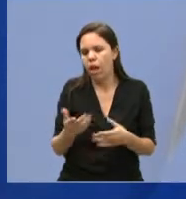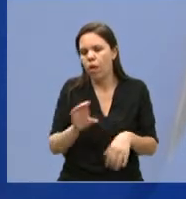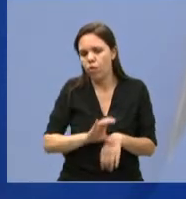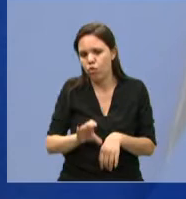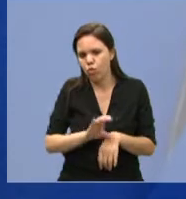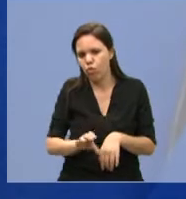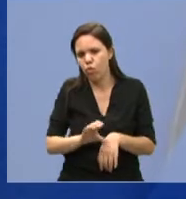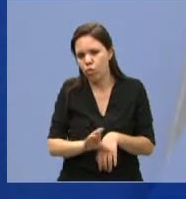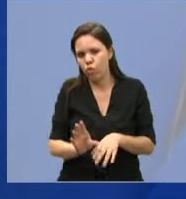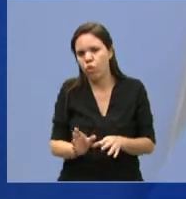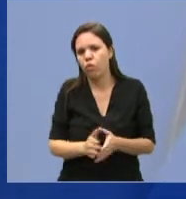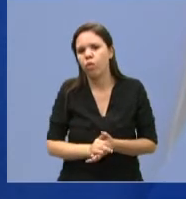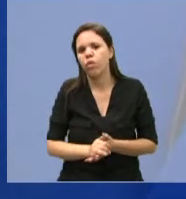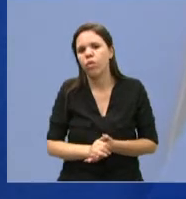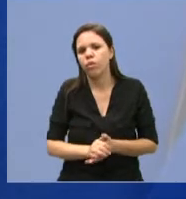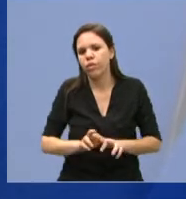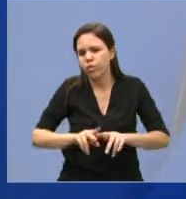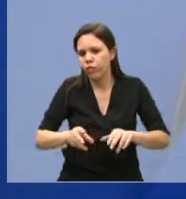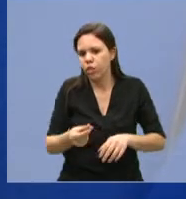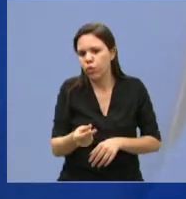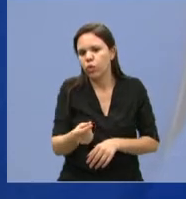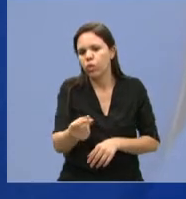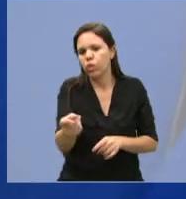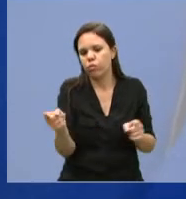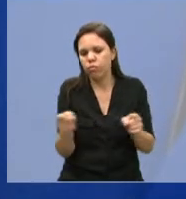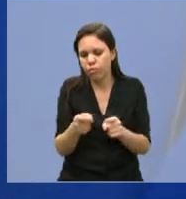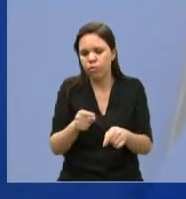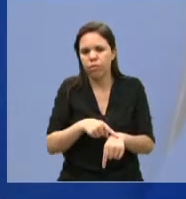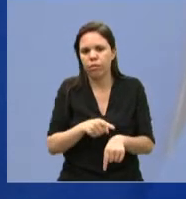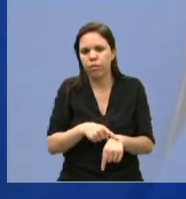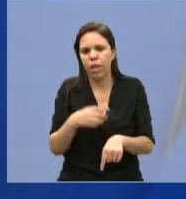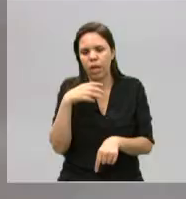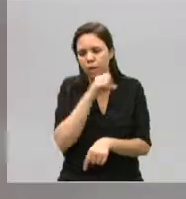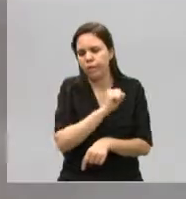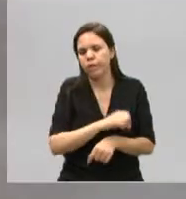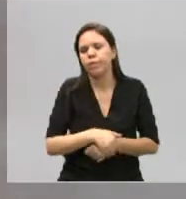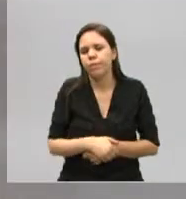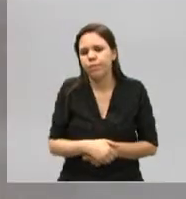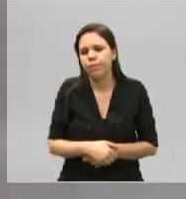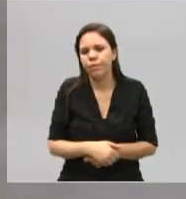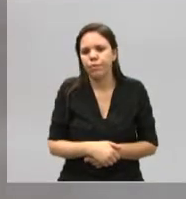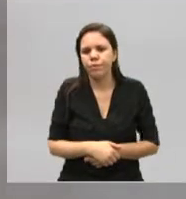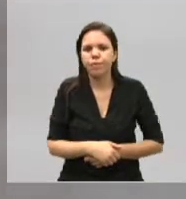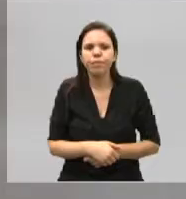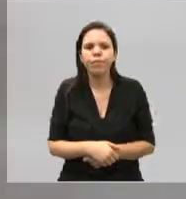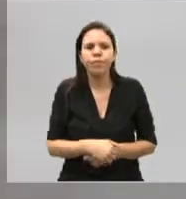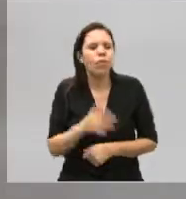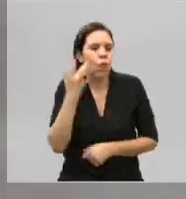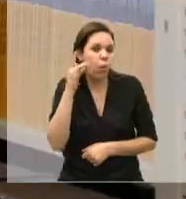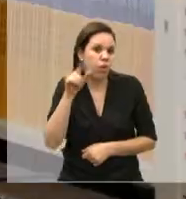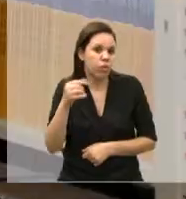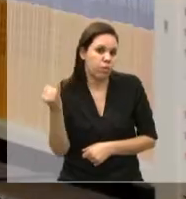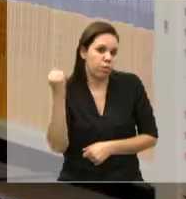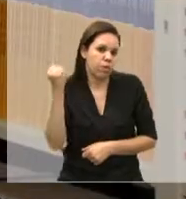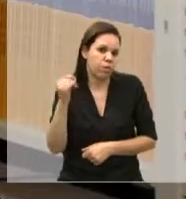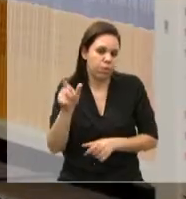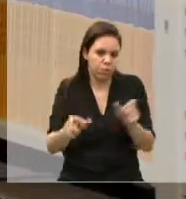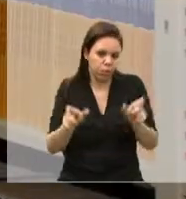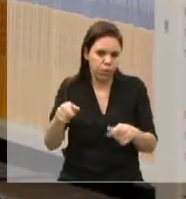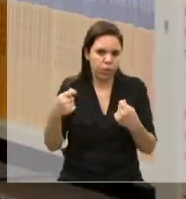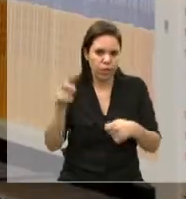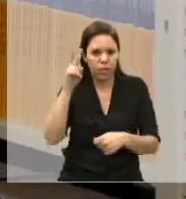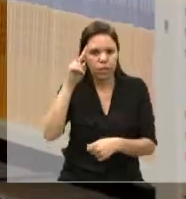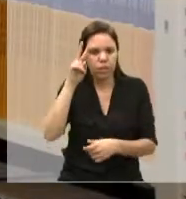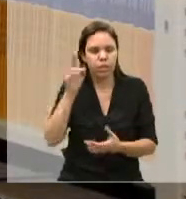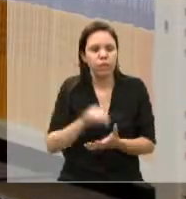extensão exatamente com duração menor, que são mais rápidos. E eu acho que isso é importante, a pessoa tem que